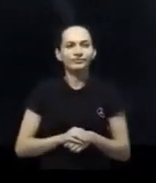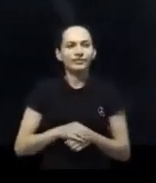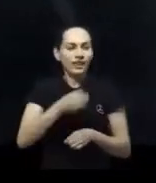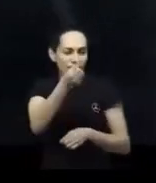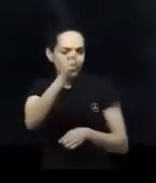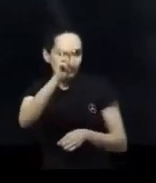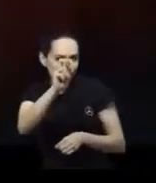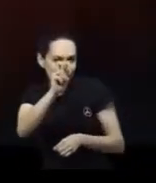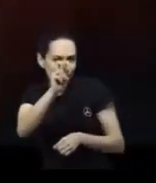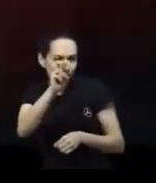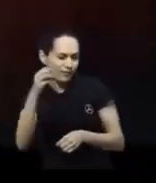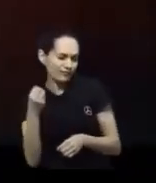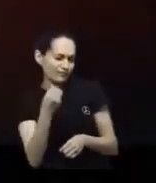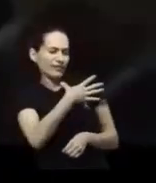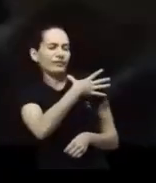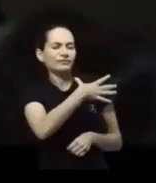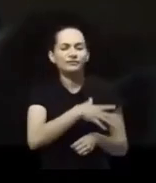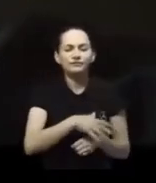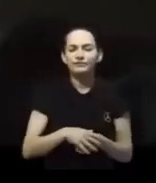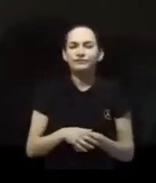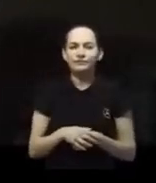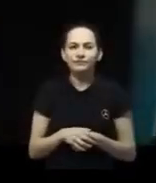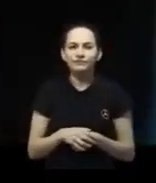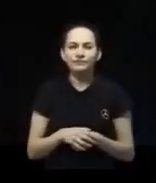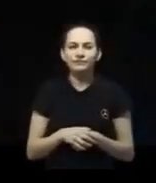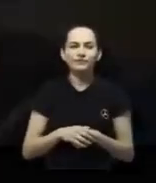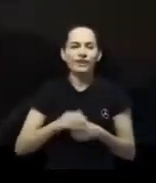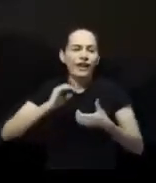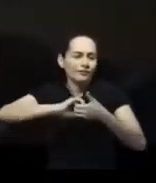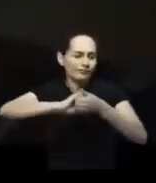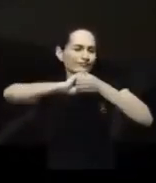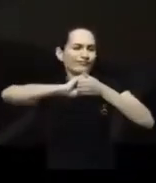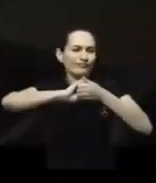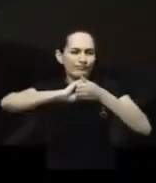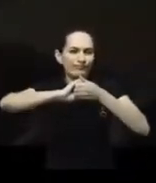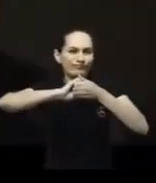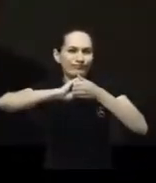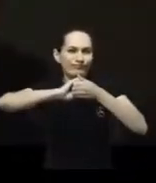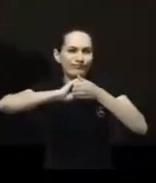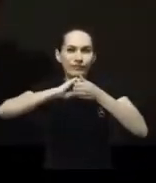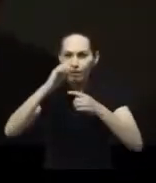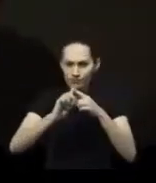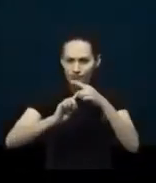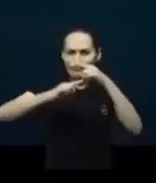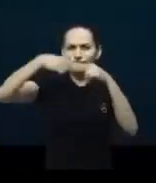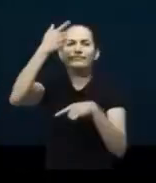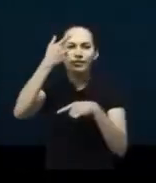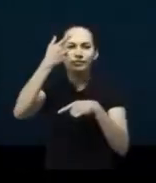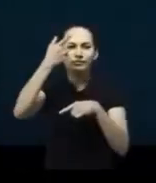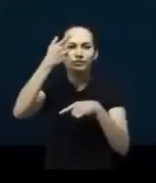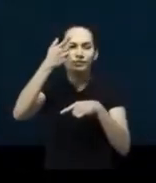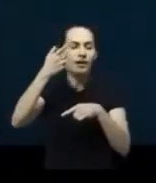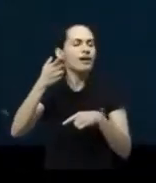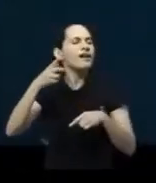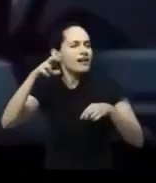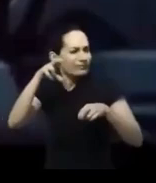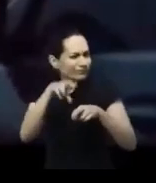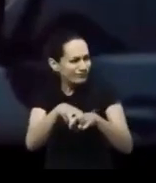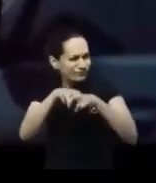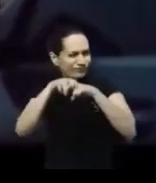65 anos de inovação, parceria e de um sucesso que só foi